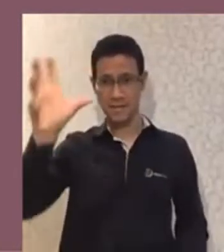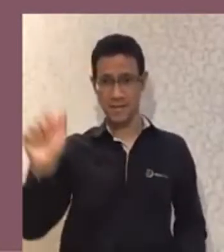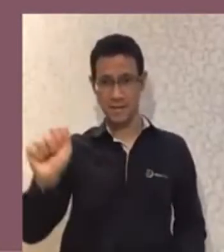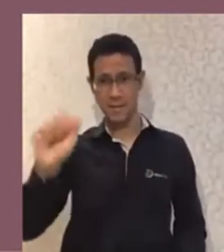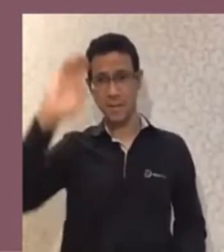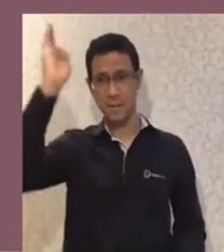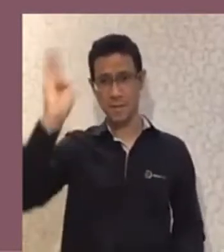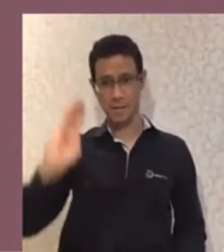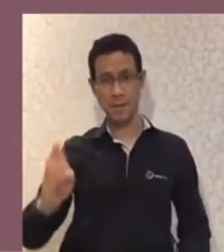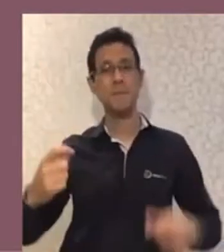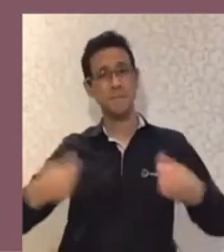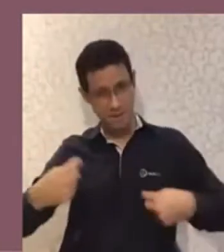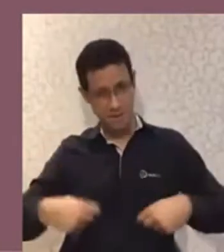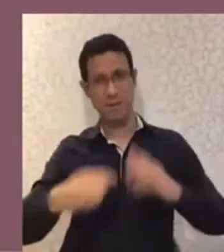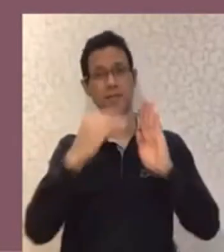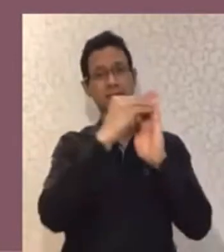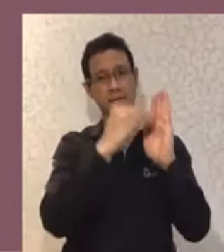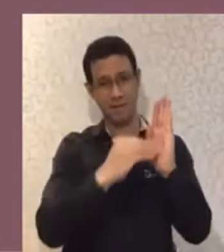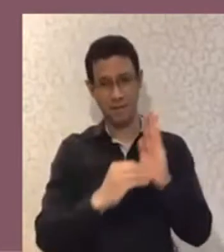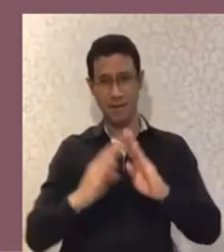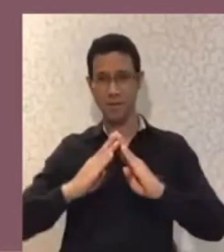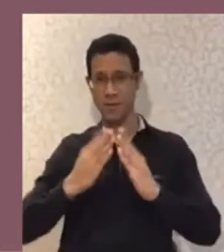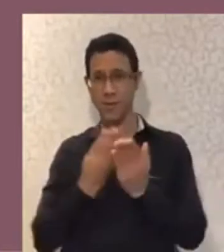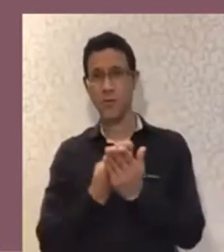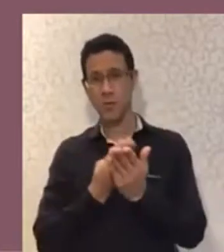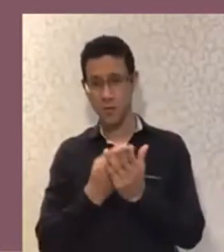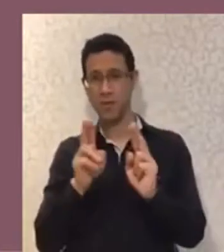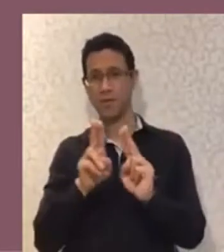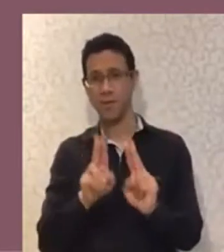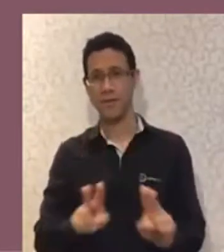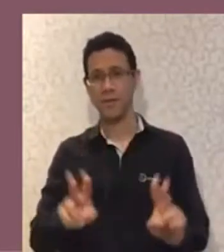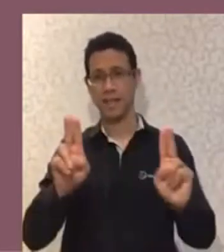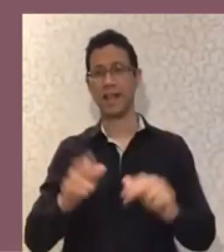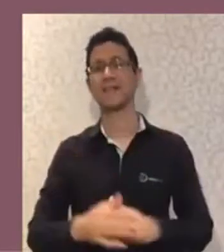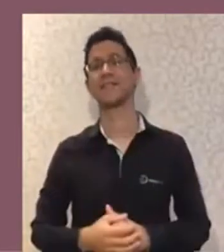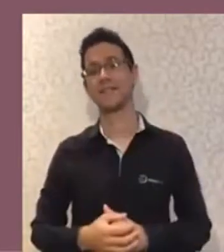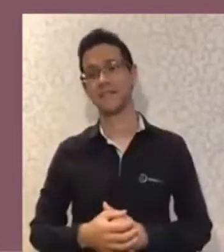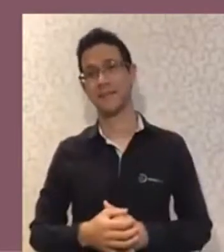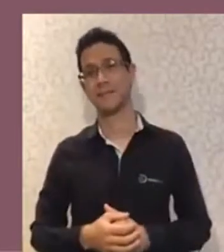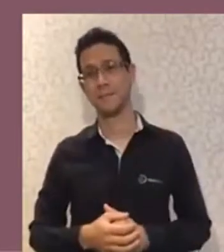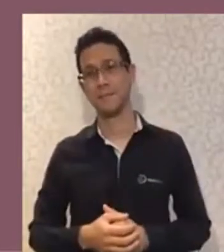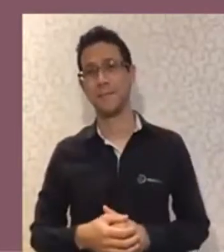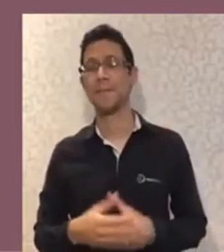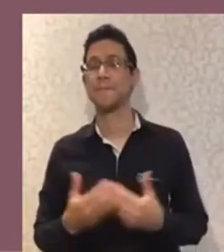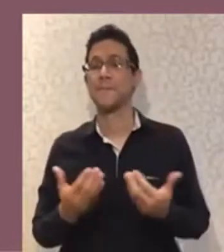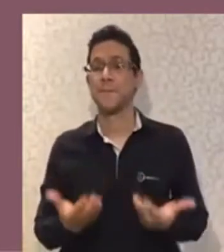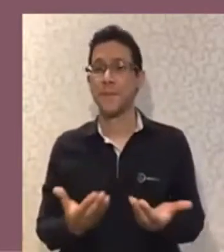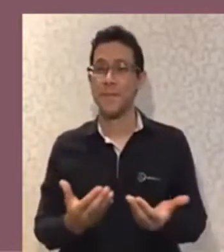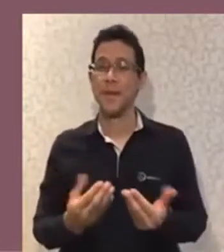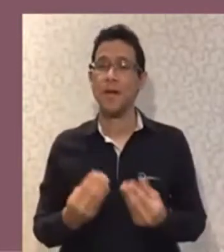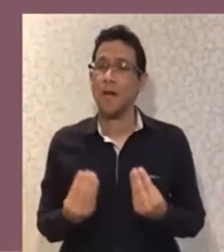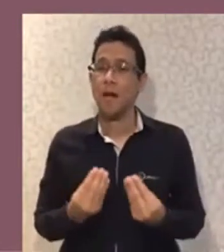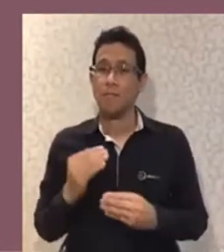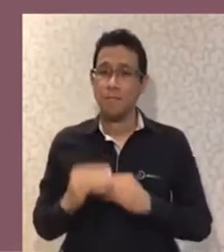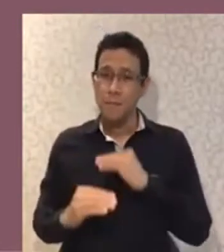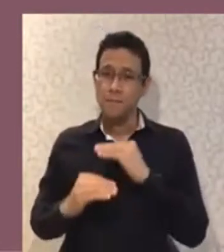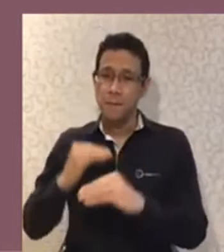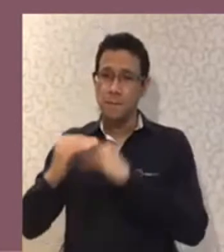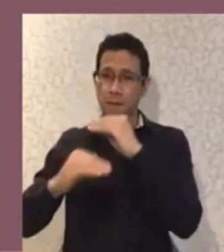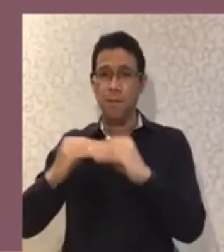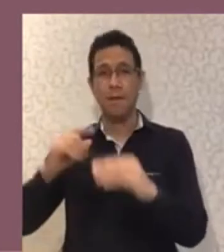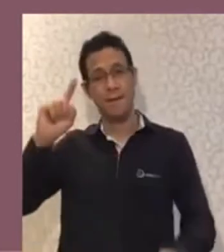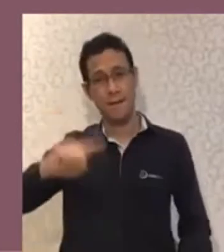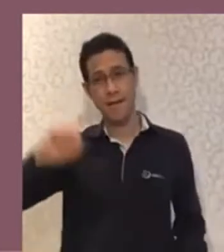e universitários. Mas essa é uma construção que se faz no dia a dia, que se faz no pátio, enquanto